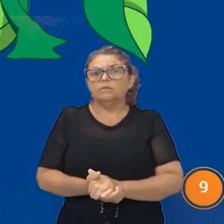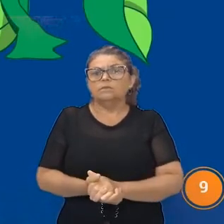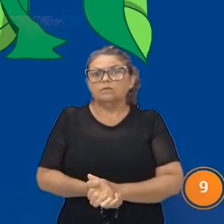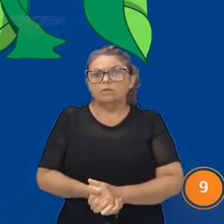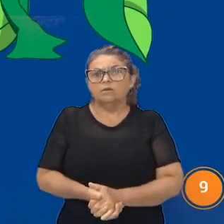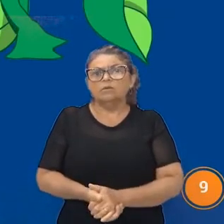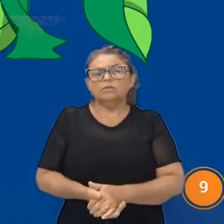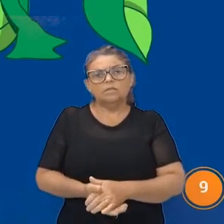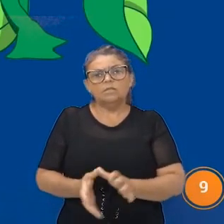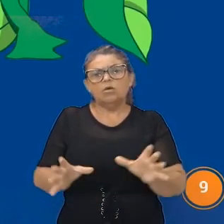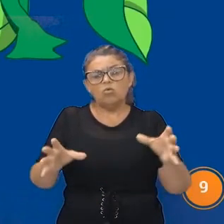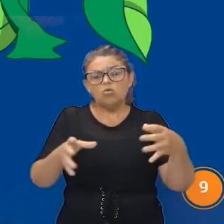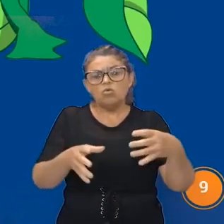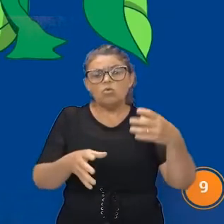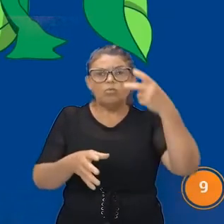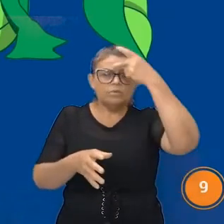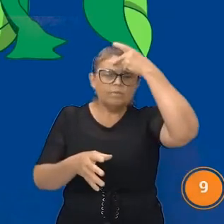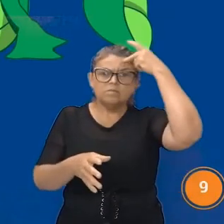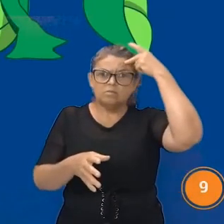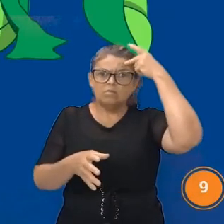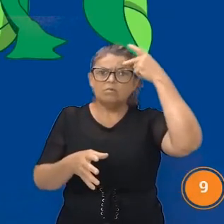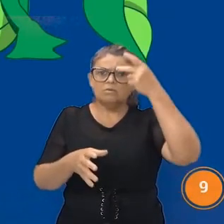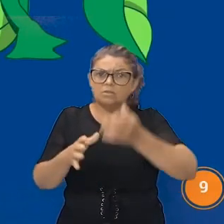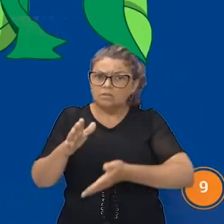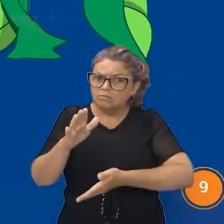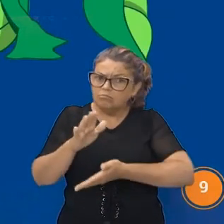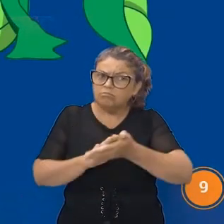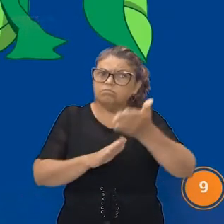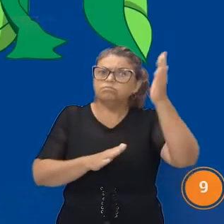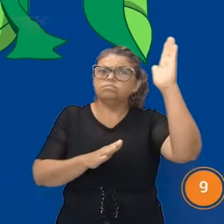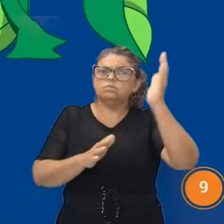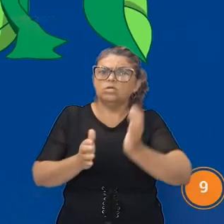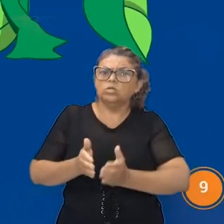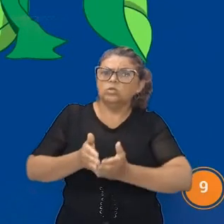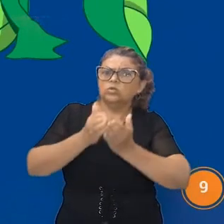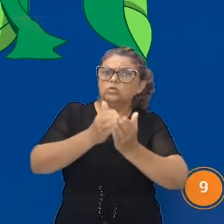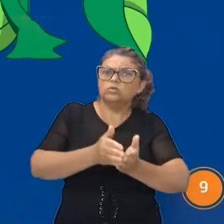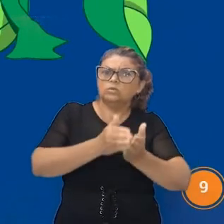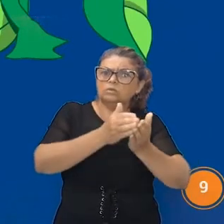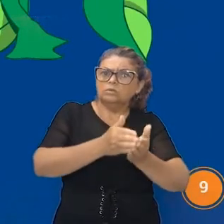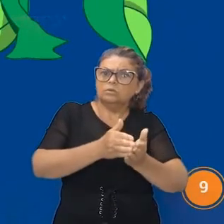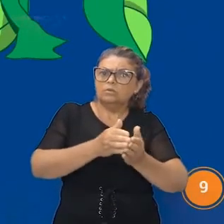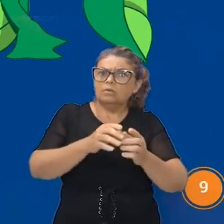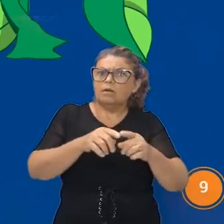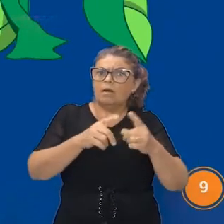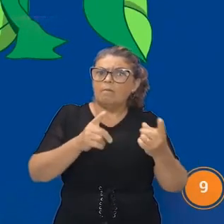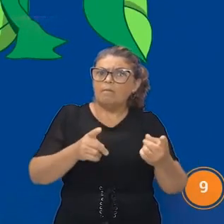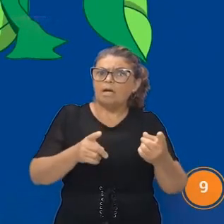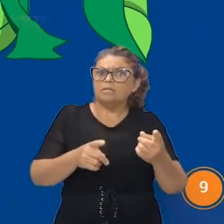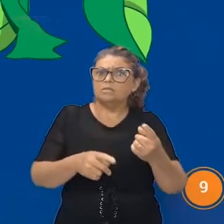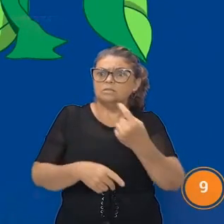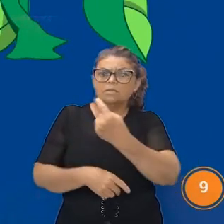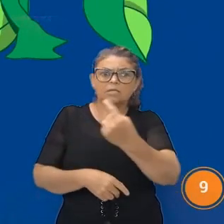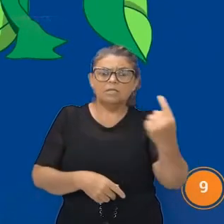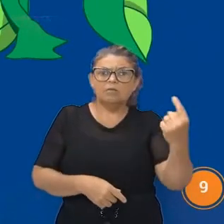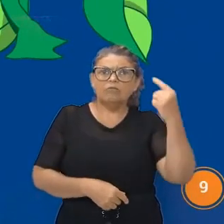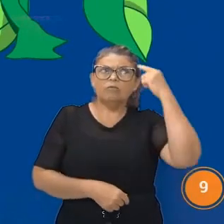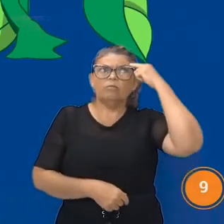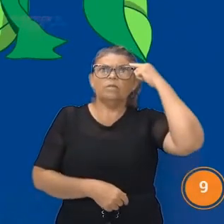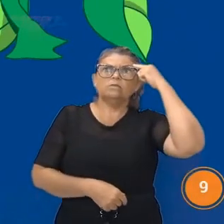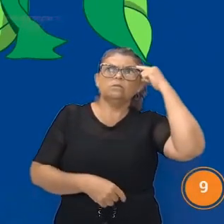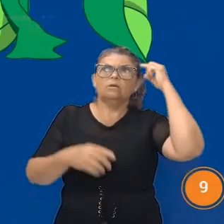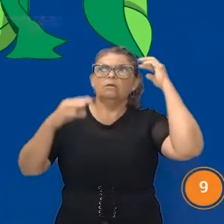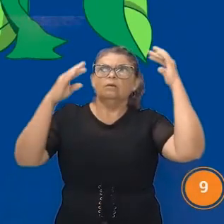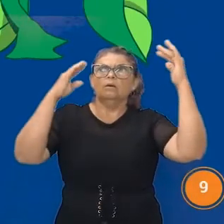saírem nas navegações, era incrível. Eles imaginavam e desenhavam os monstros mais surreais. Por quê? Porque nós